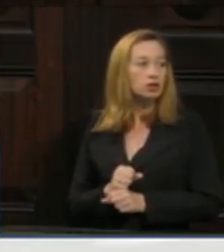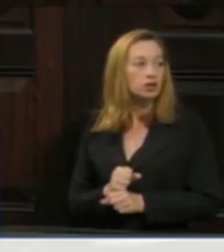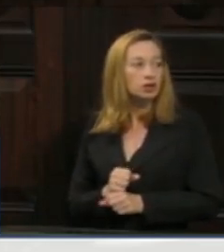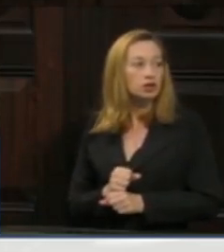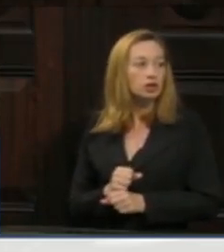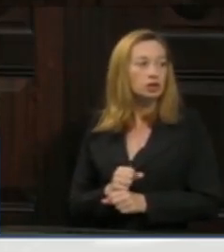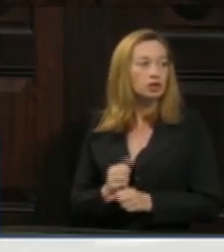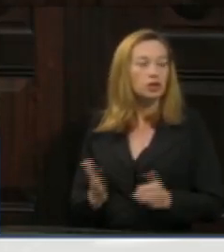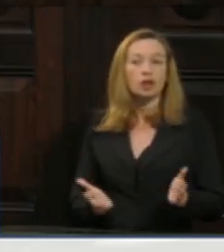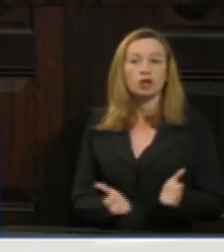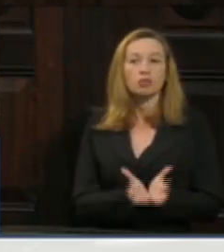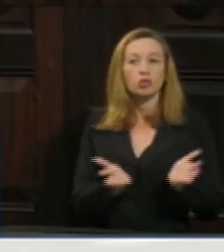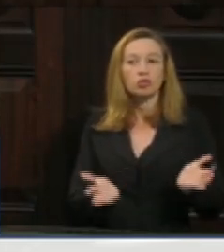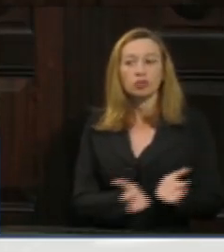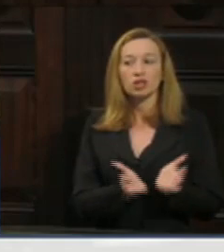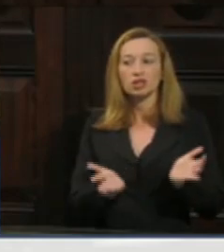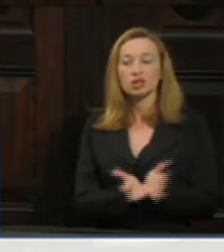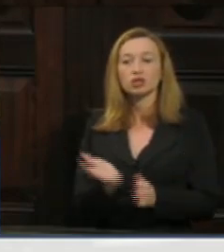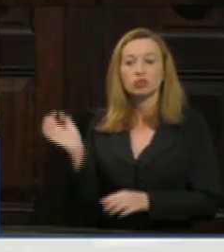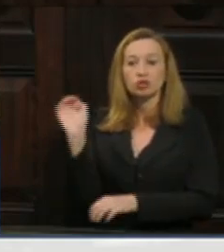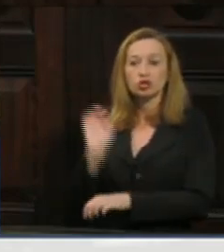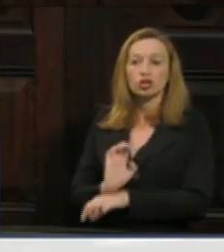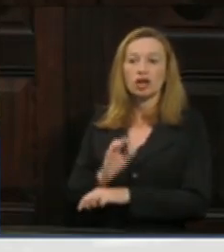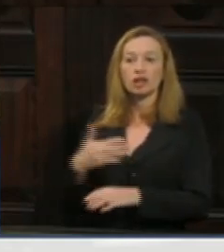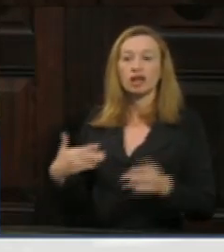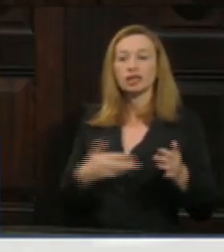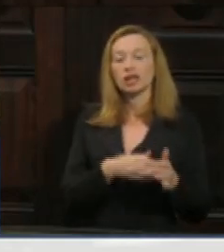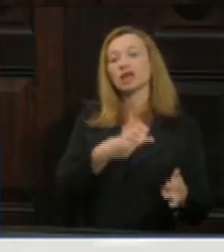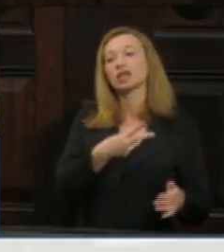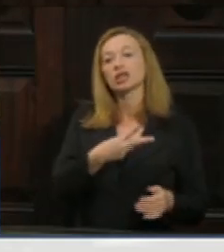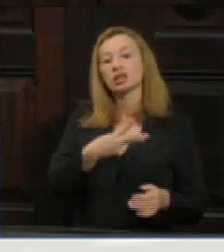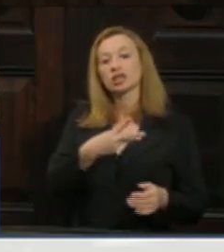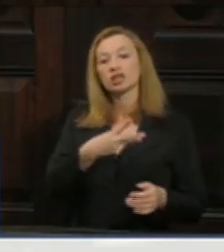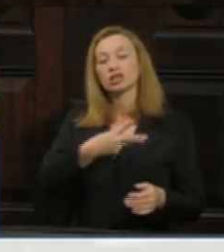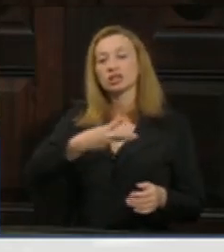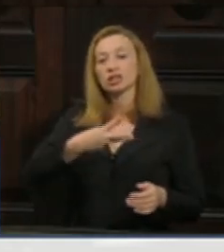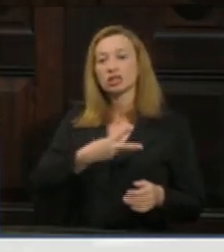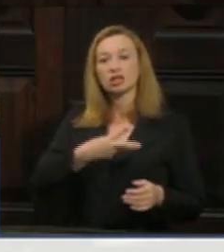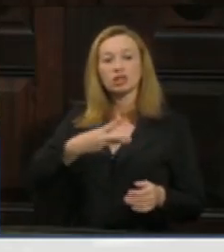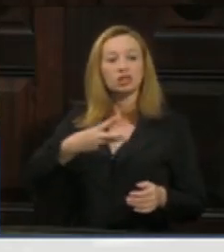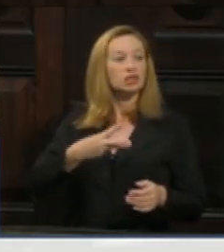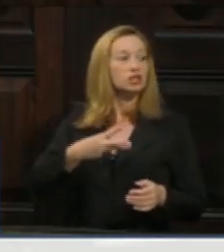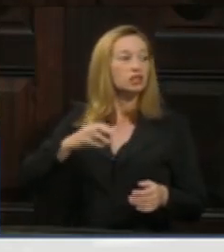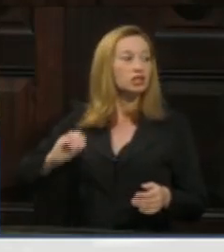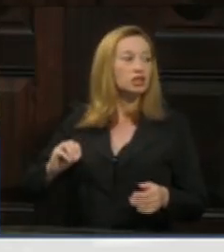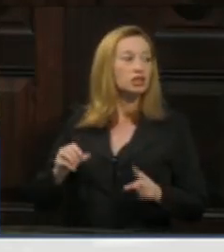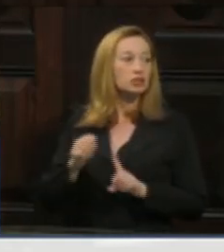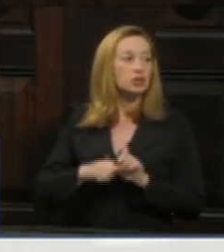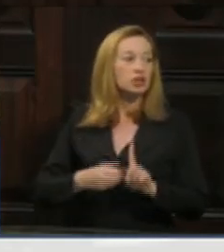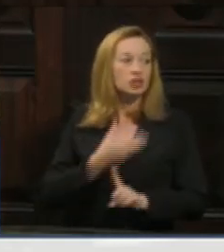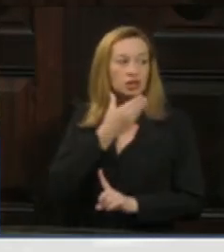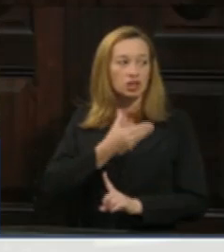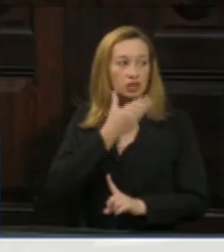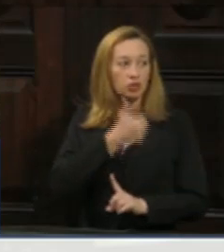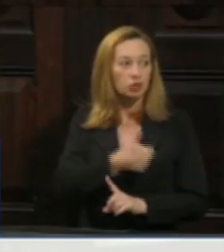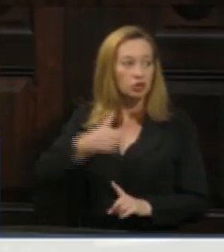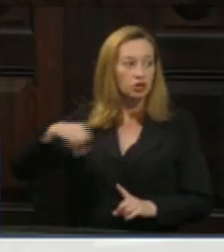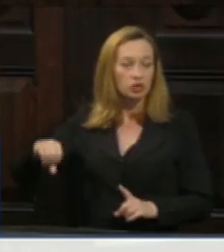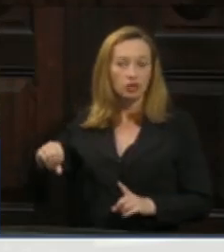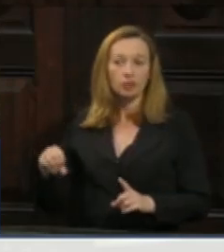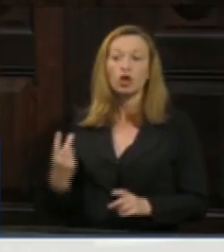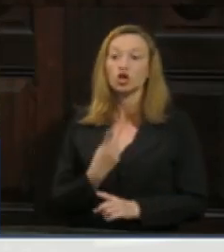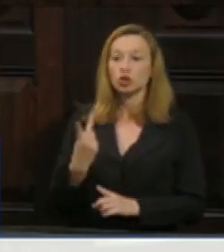deputados federais, essa casa vem cumprindo o seu dever.